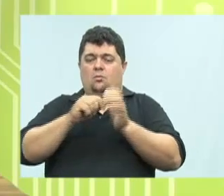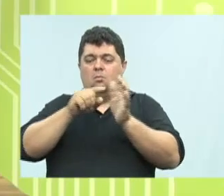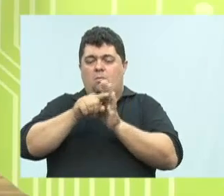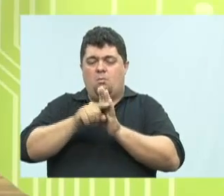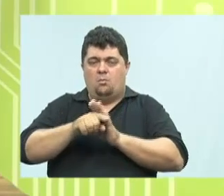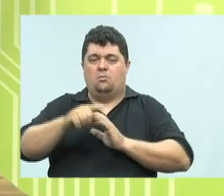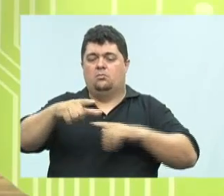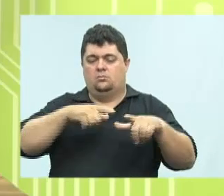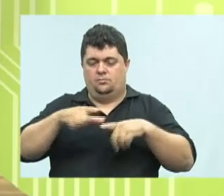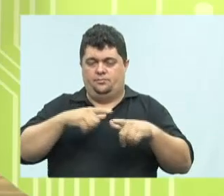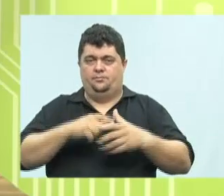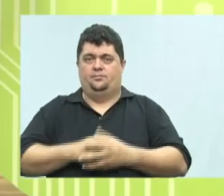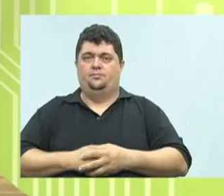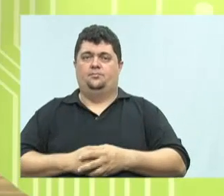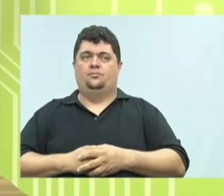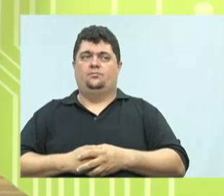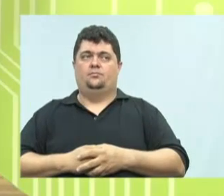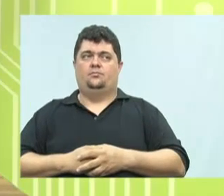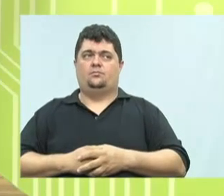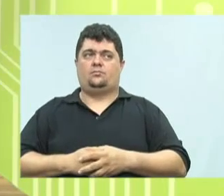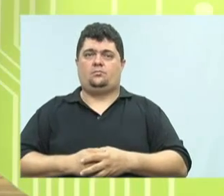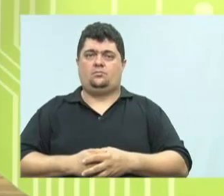pesquisa e intervenção. Então, nós